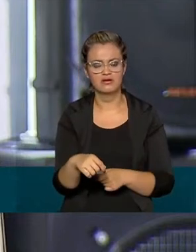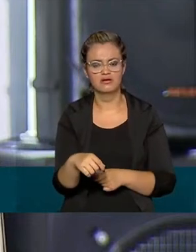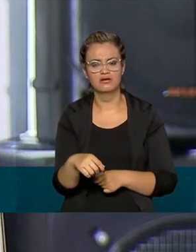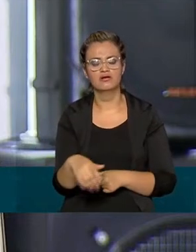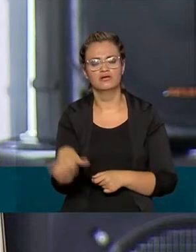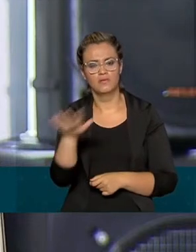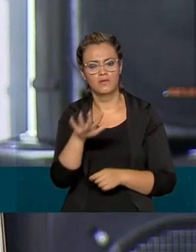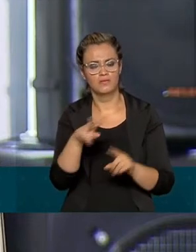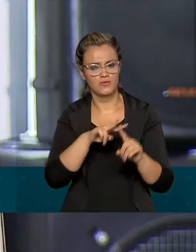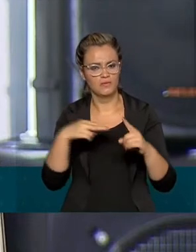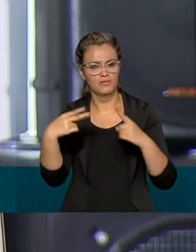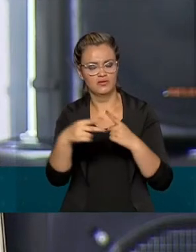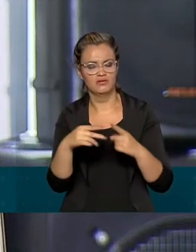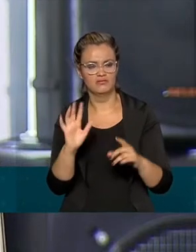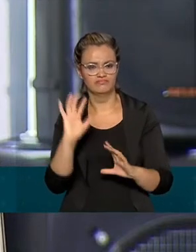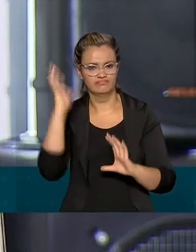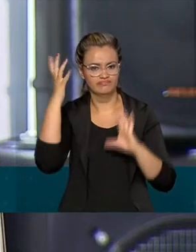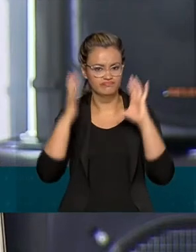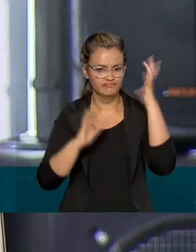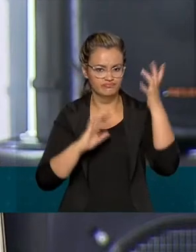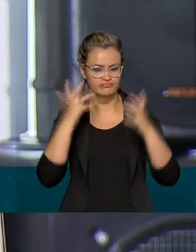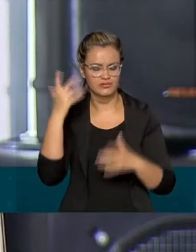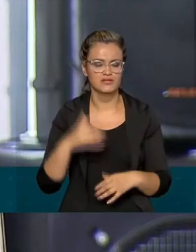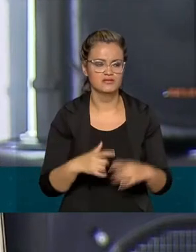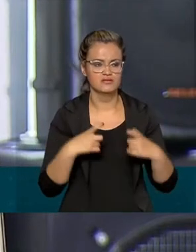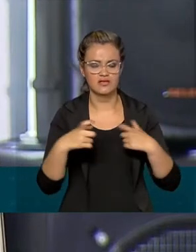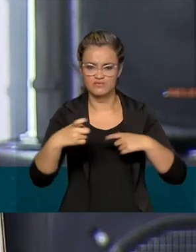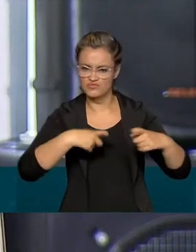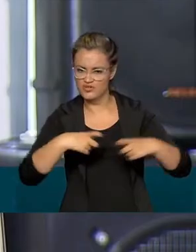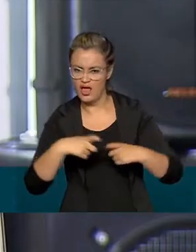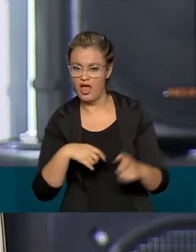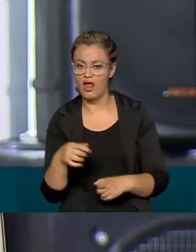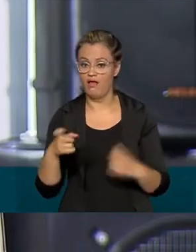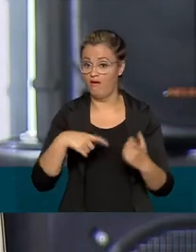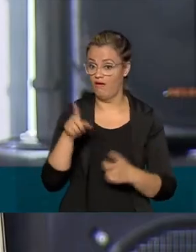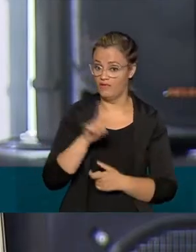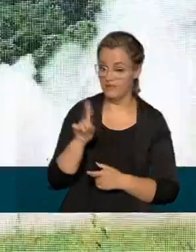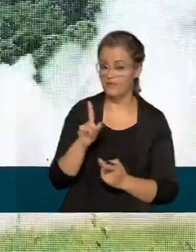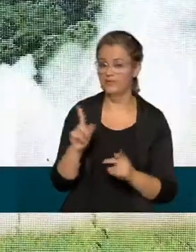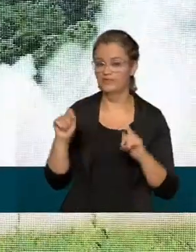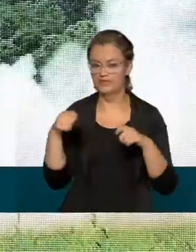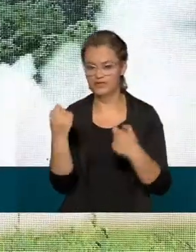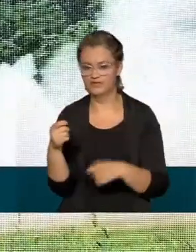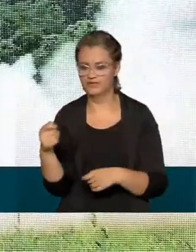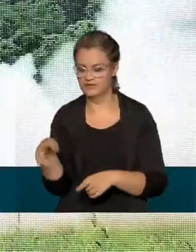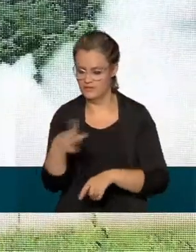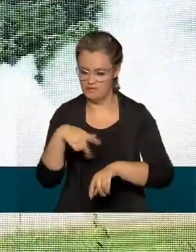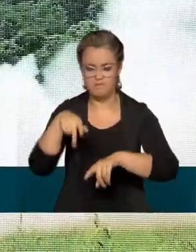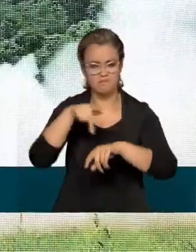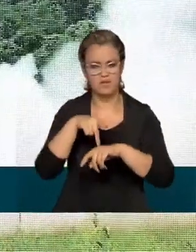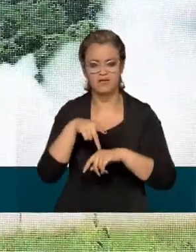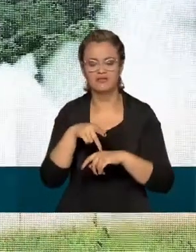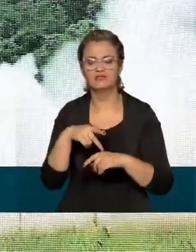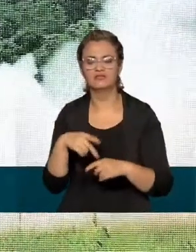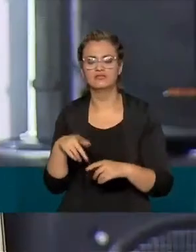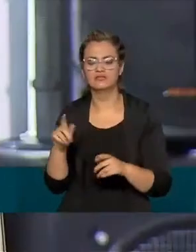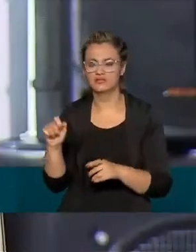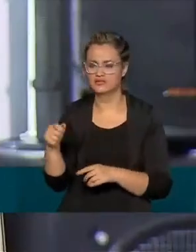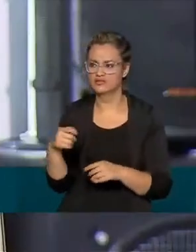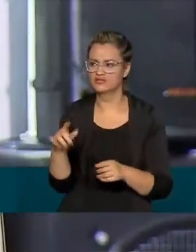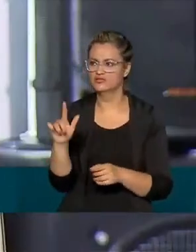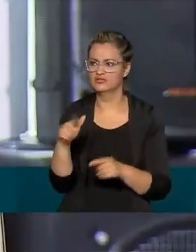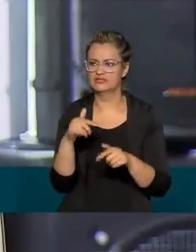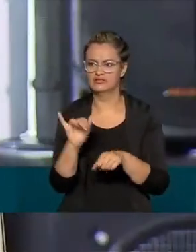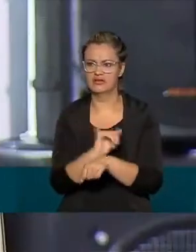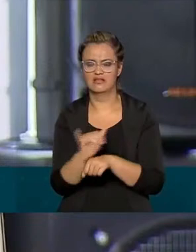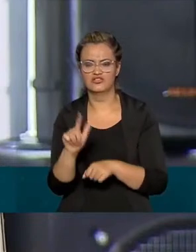amplo espectro de conflitos, em operações de guerra e de não guerra, tanto na defesa da pátria quanto em operações de GLO, apoio